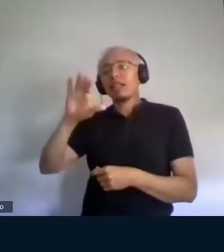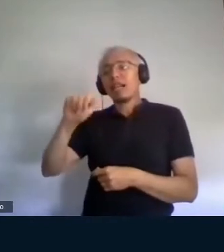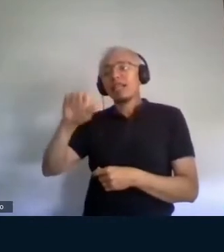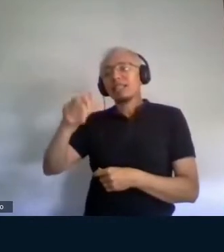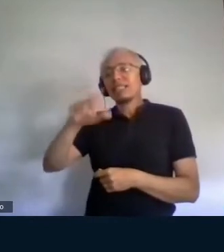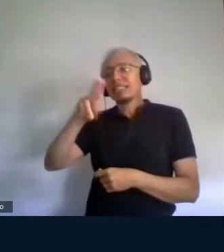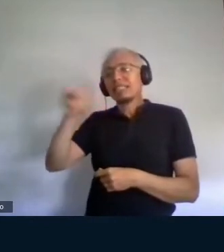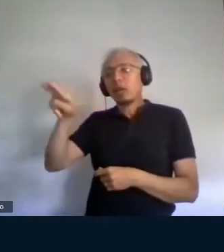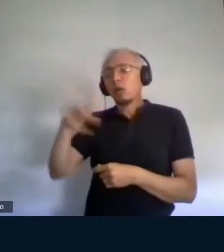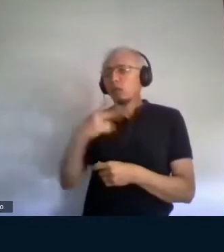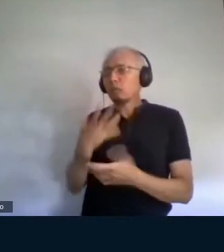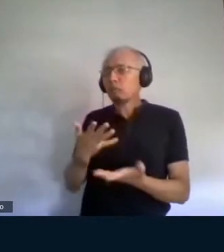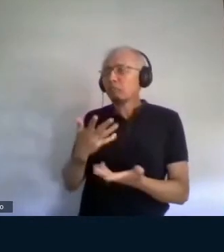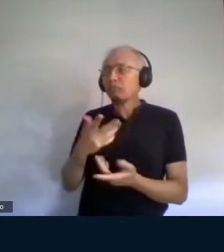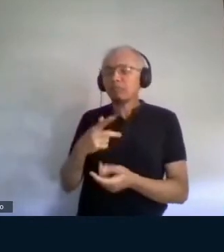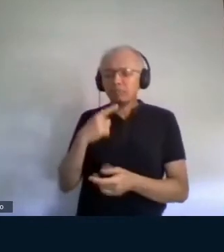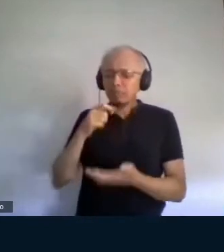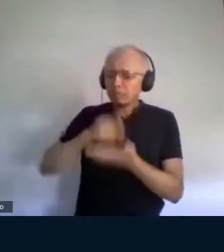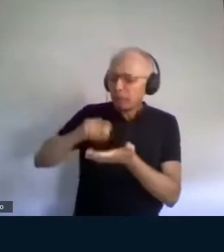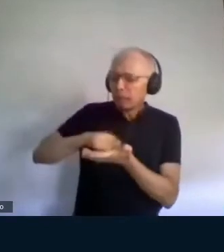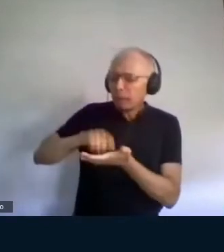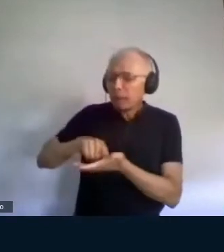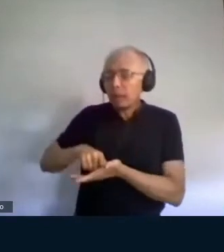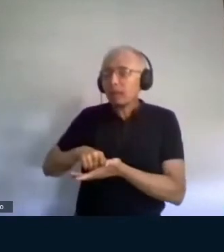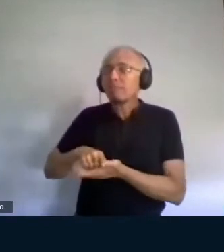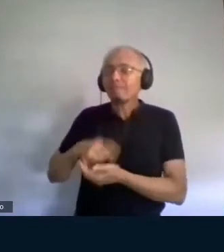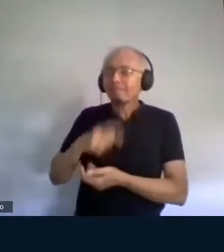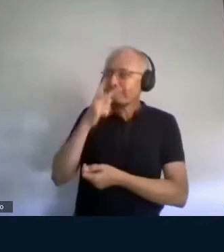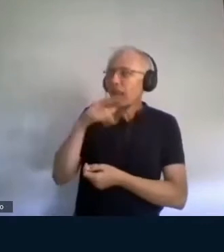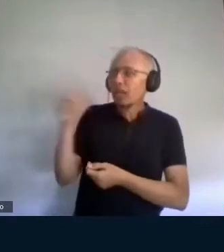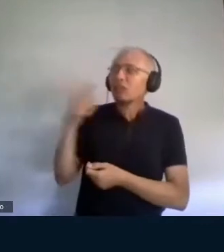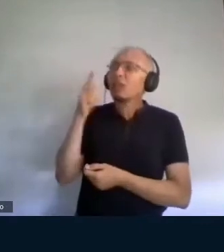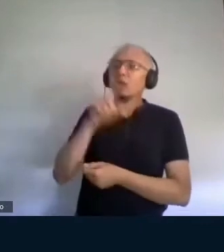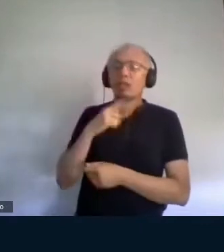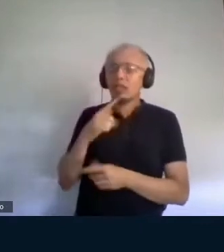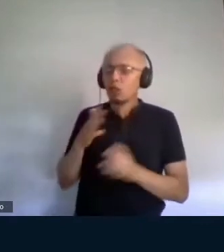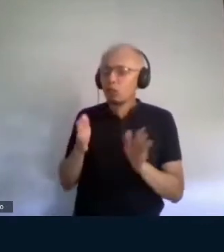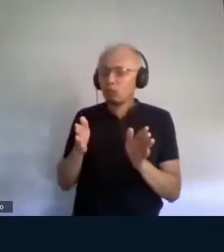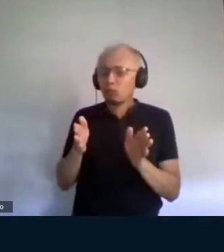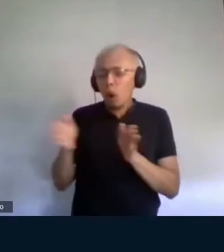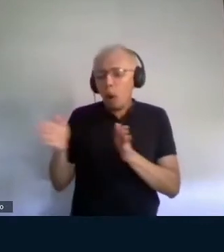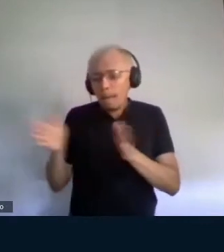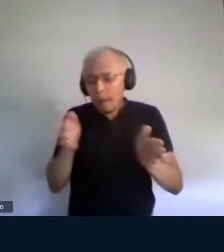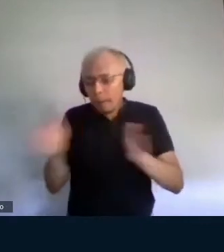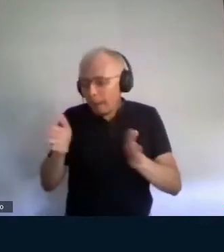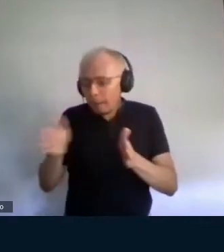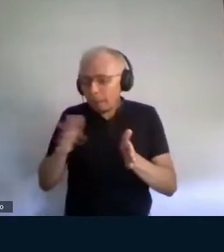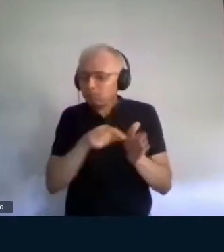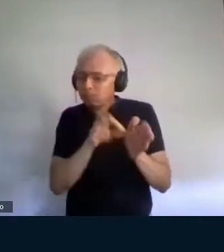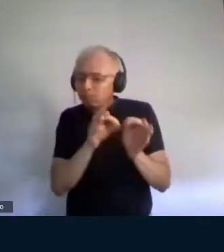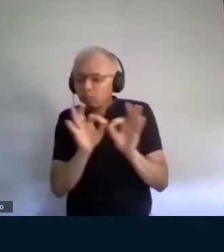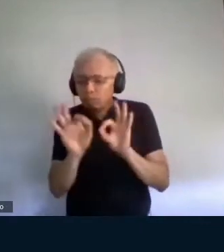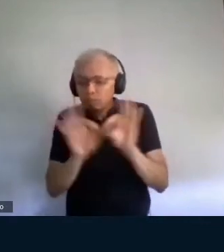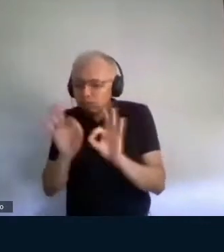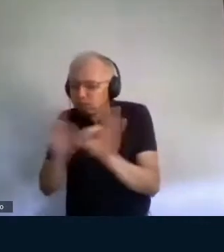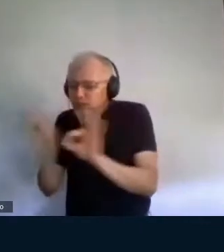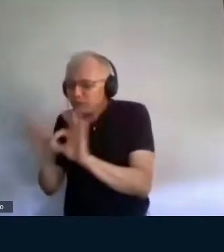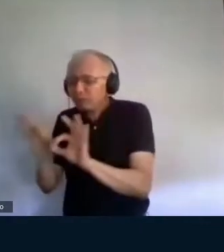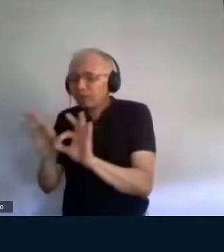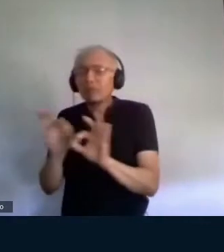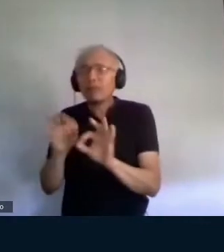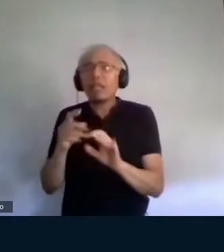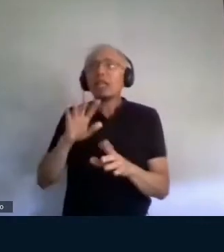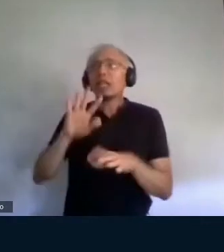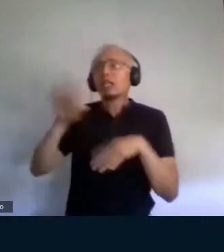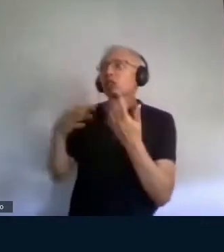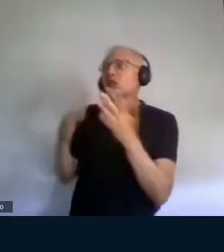Lira conseguiu, de fato, delimitar e reorientar o trabalho dela em função daquelas